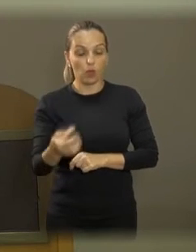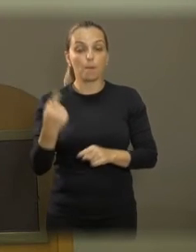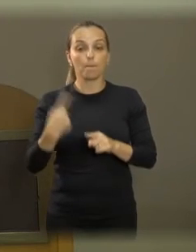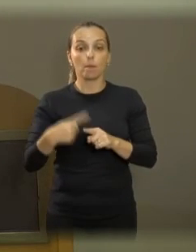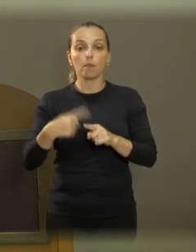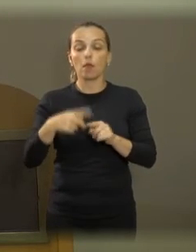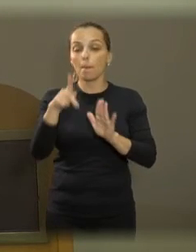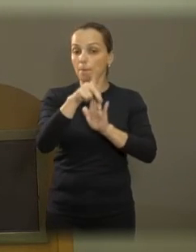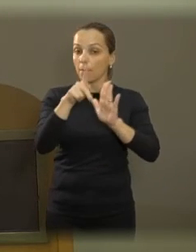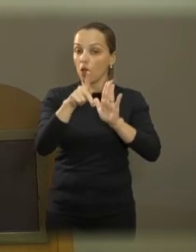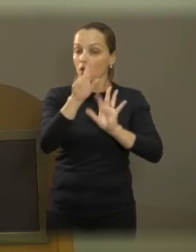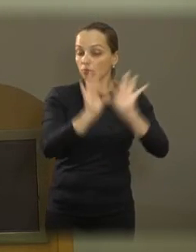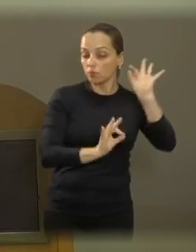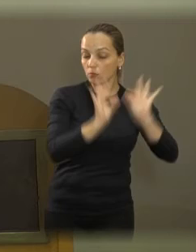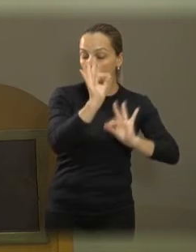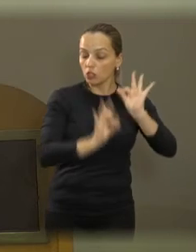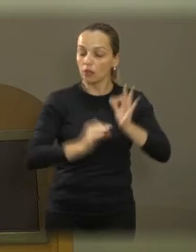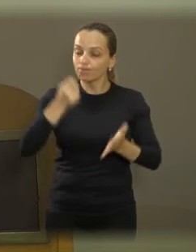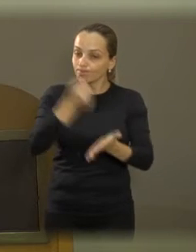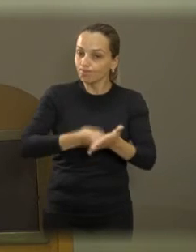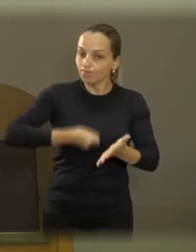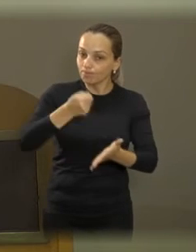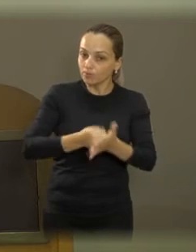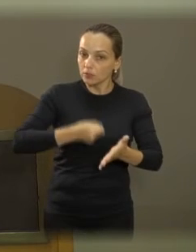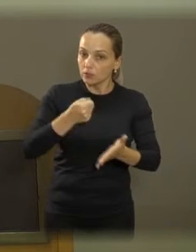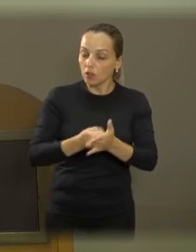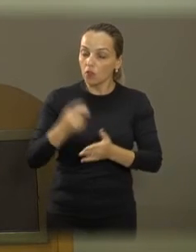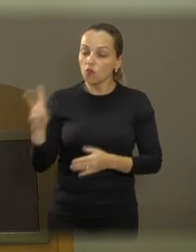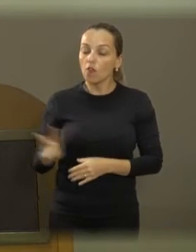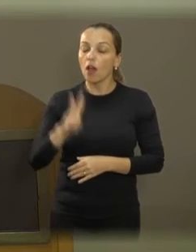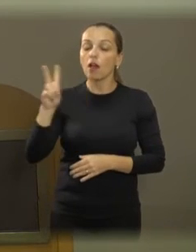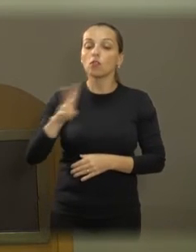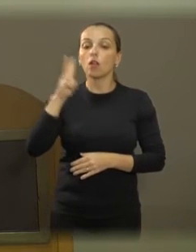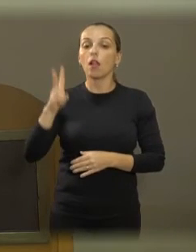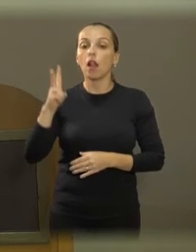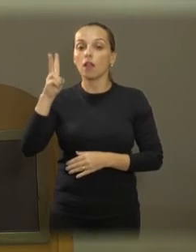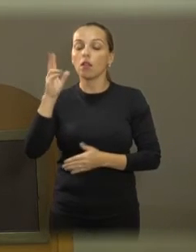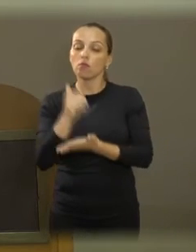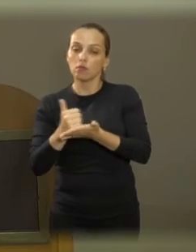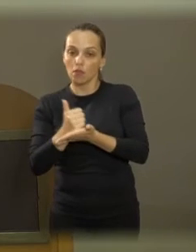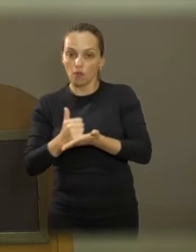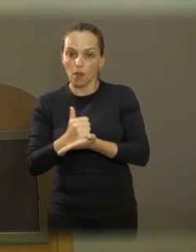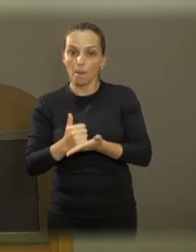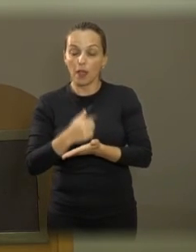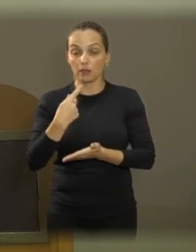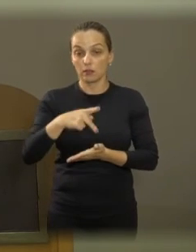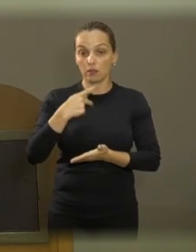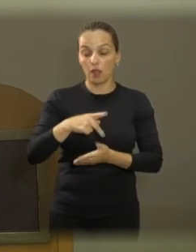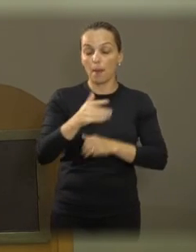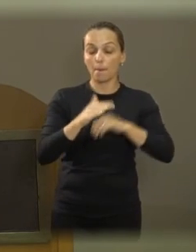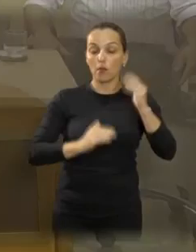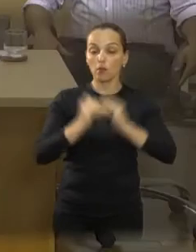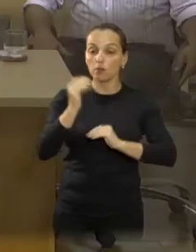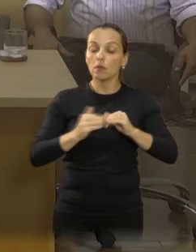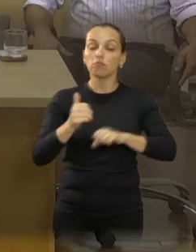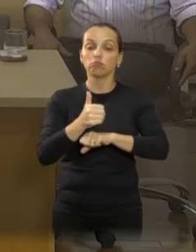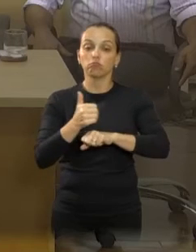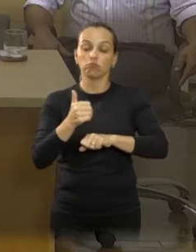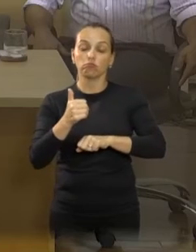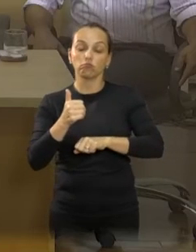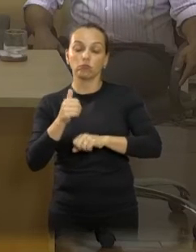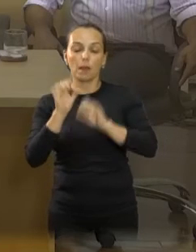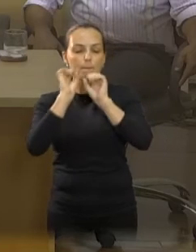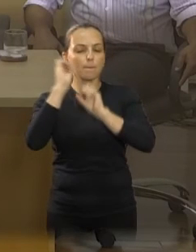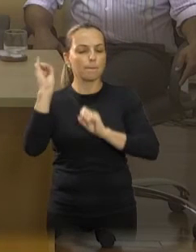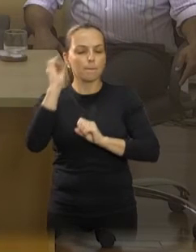lutas, pela valorização farmacêutica. Por aqui passaram profissionais ilustres que se destacam